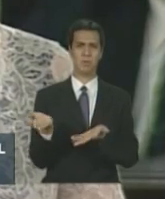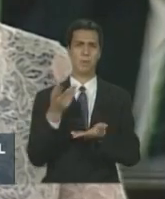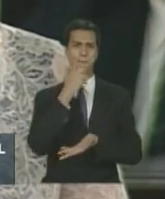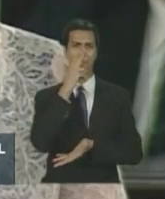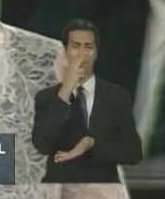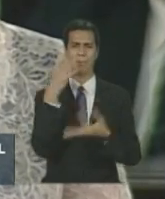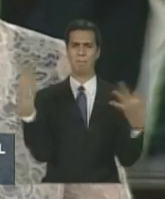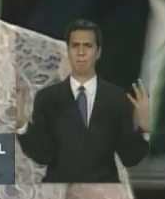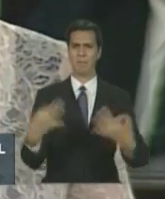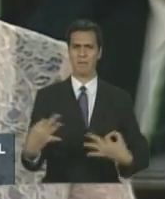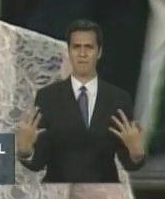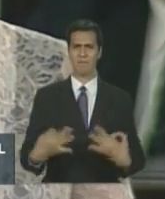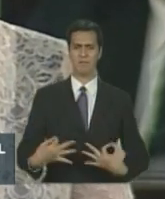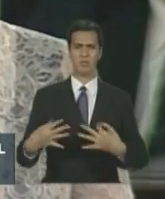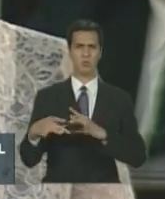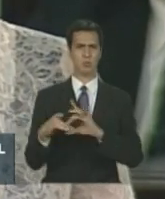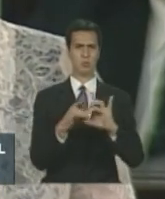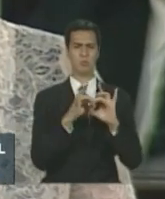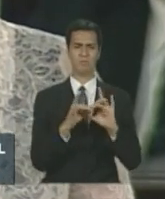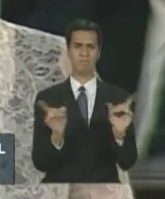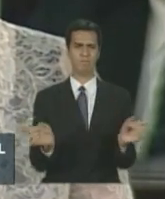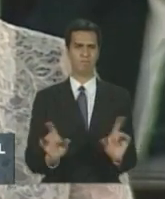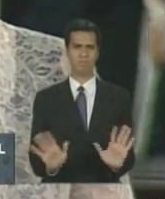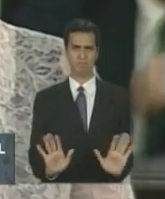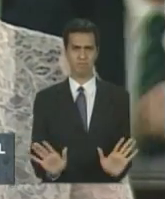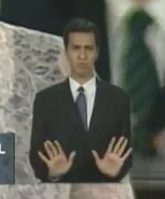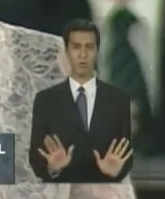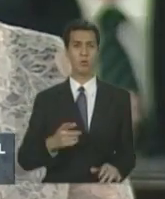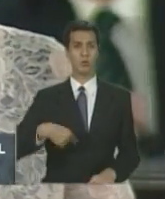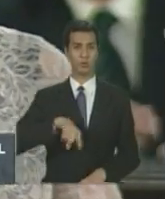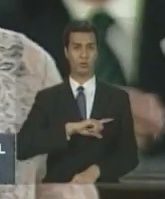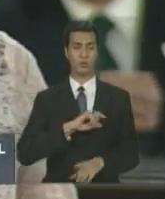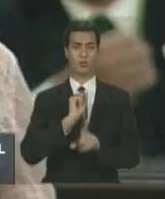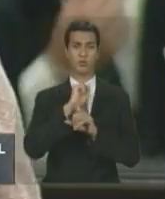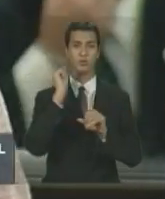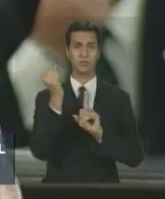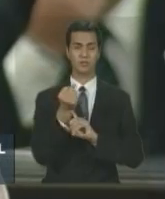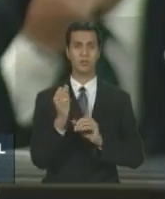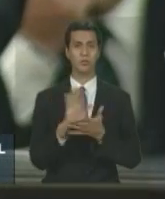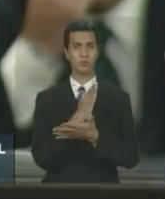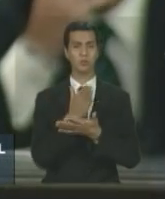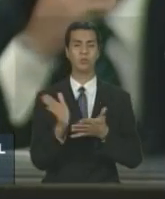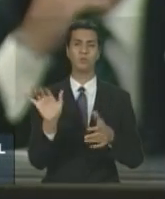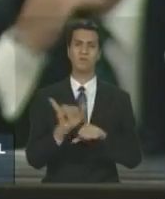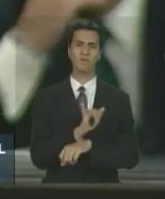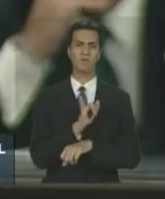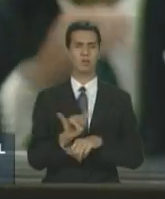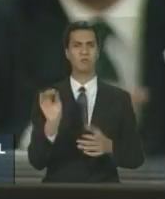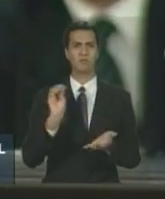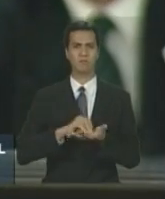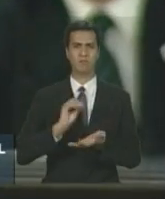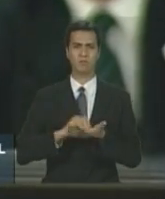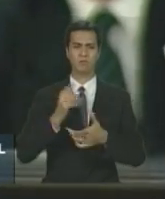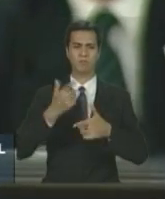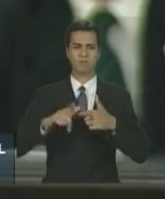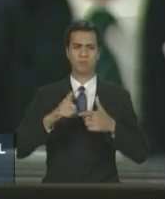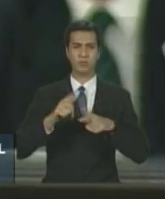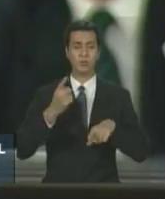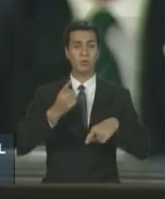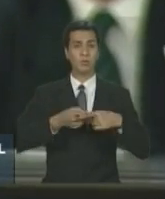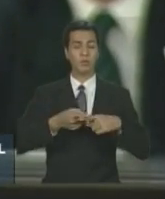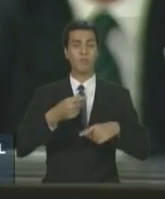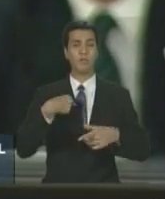terra de perfeita harmonia. Nós somos ainda uma sociedade imperfeita que estrilha o caminho